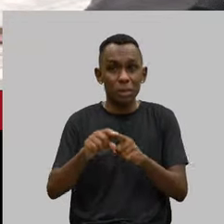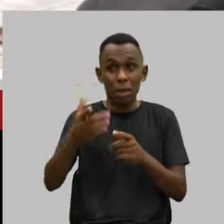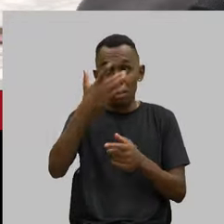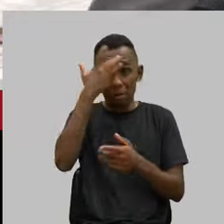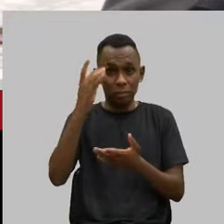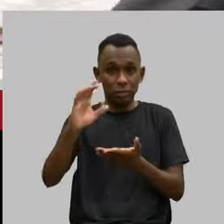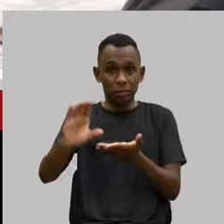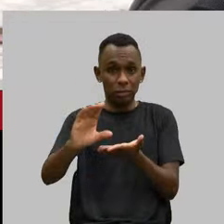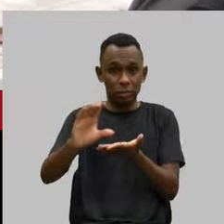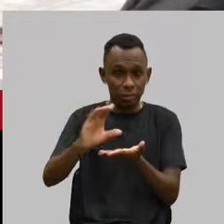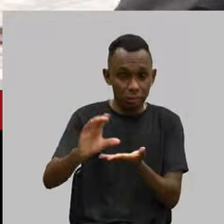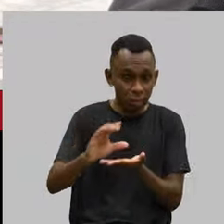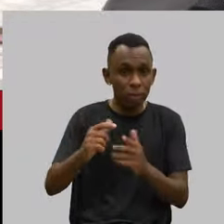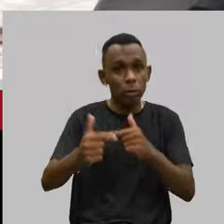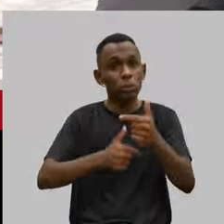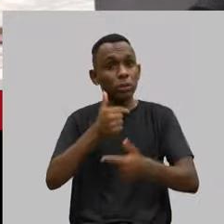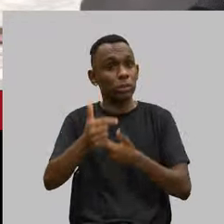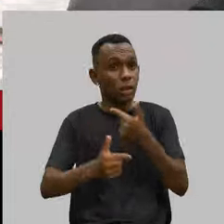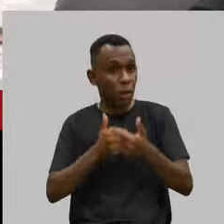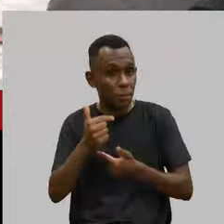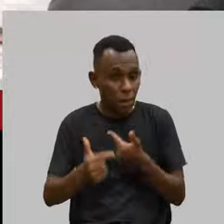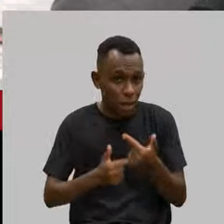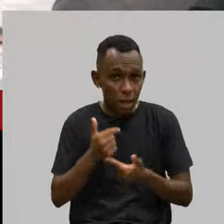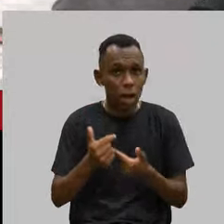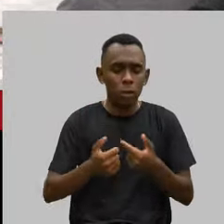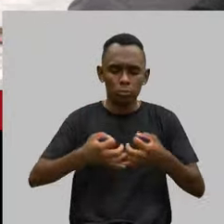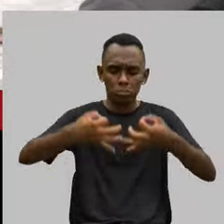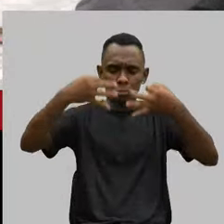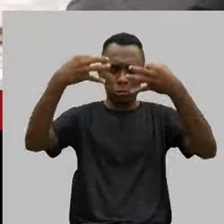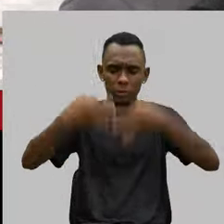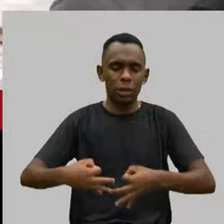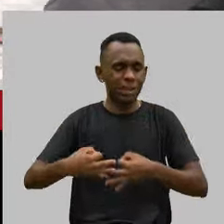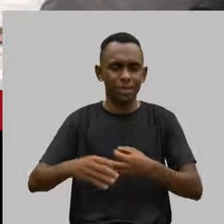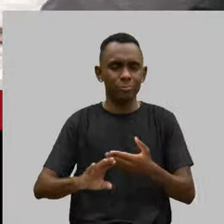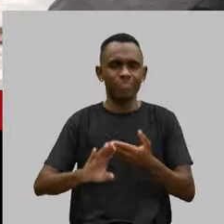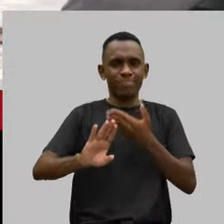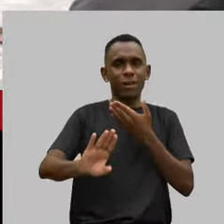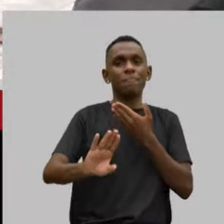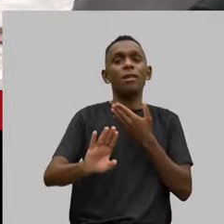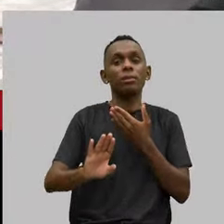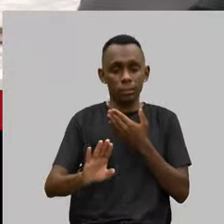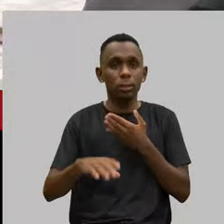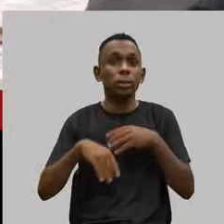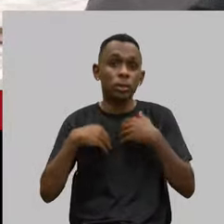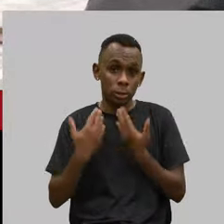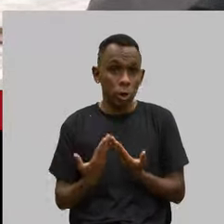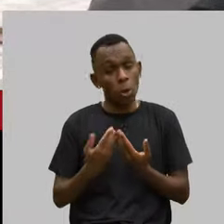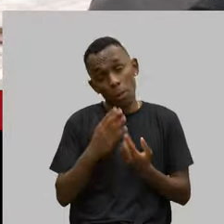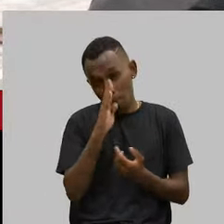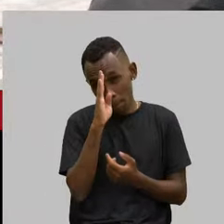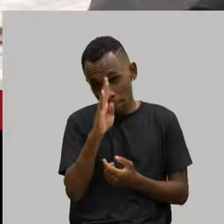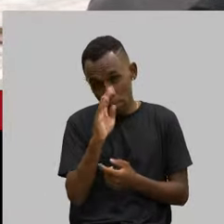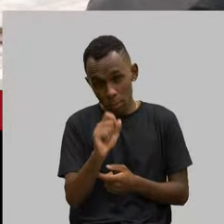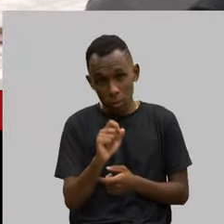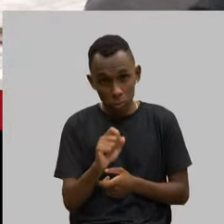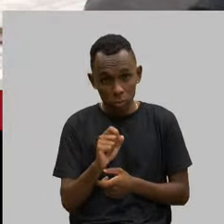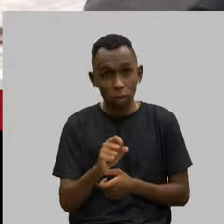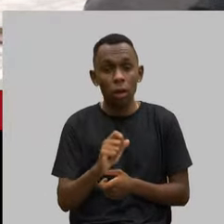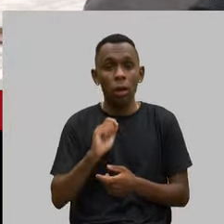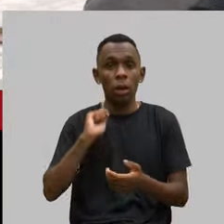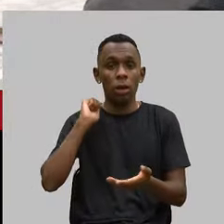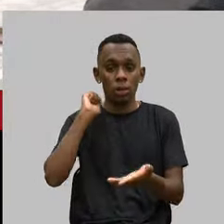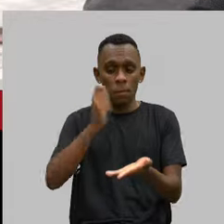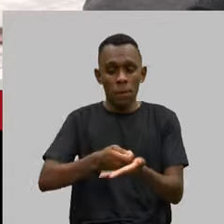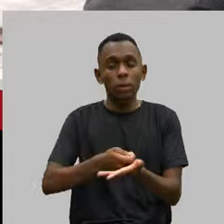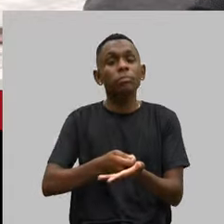gera emprego que que que que é formal que cumpre as suas obrigações sociais principalmente aquela de do pagamento do